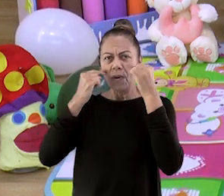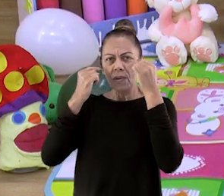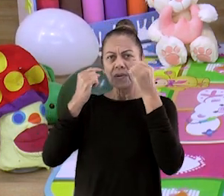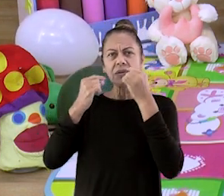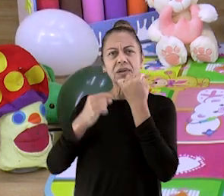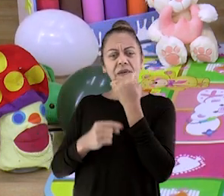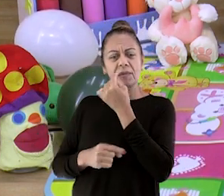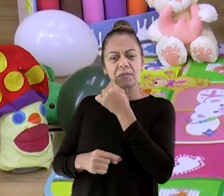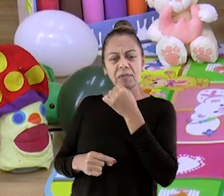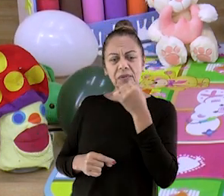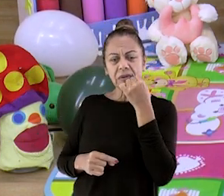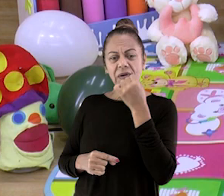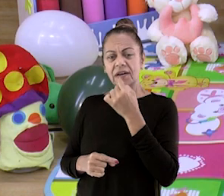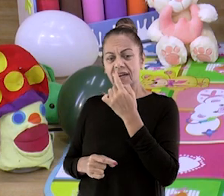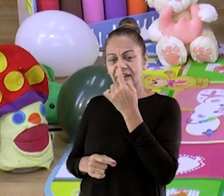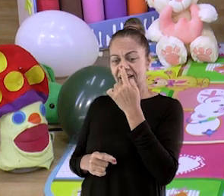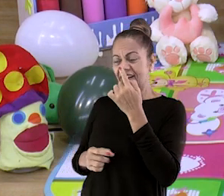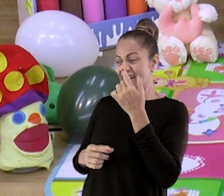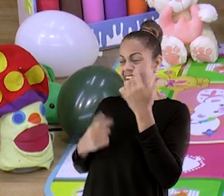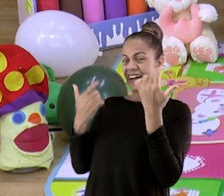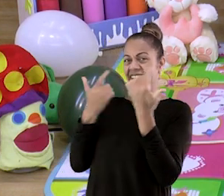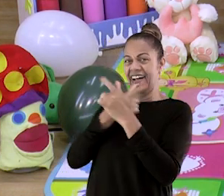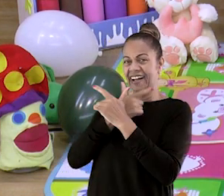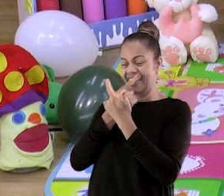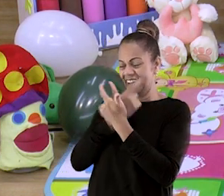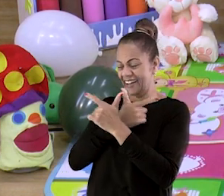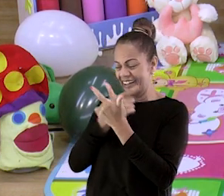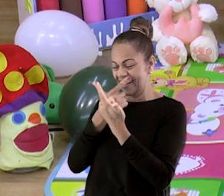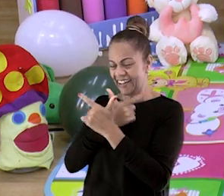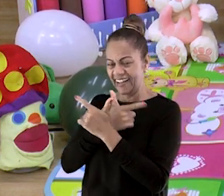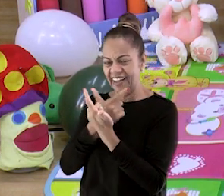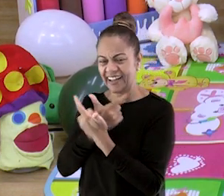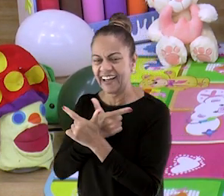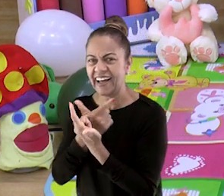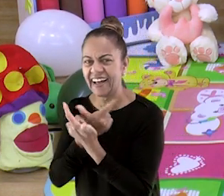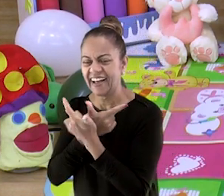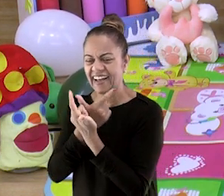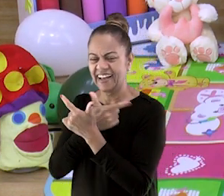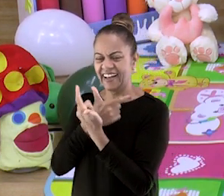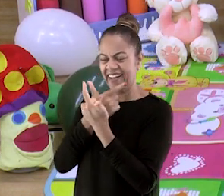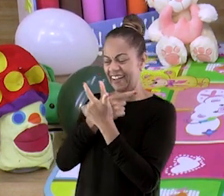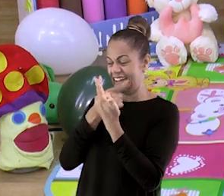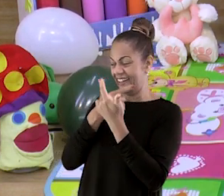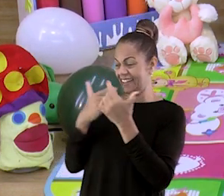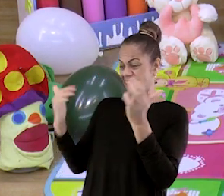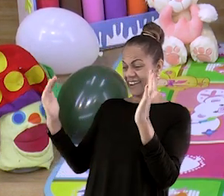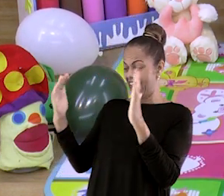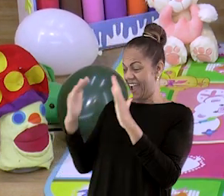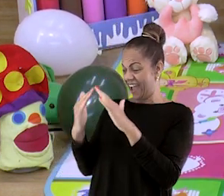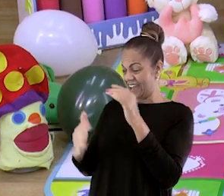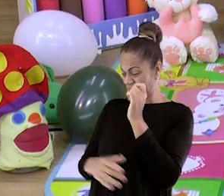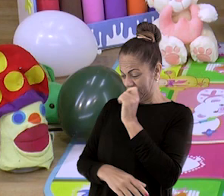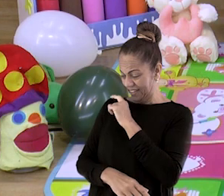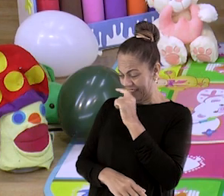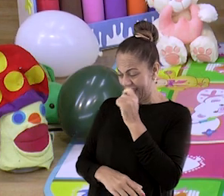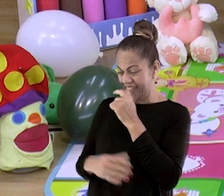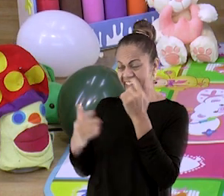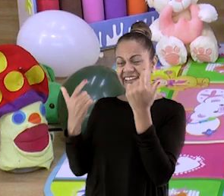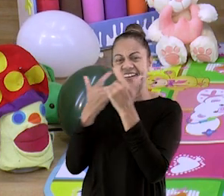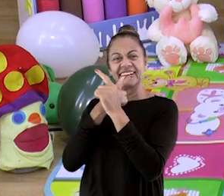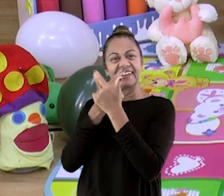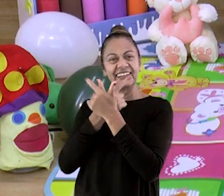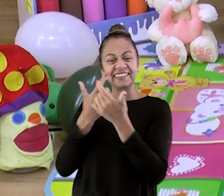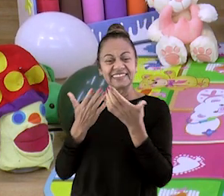Larissa Larissa você já viram uma cadeira engraçada assim uma casa